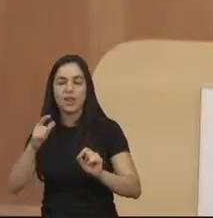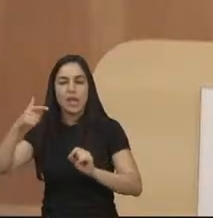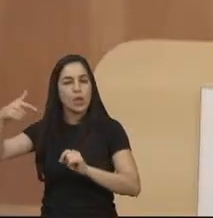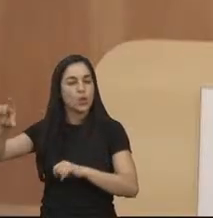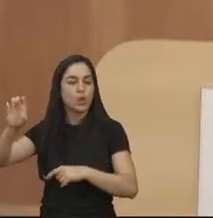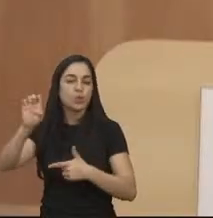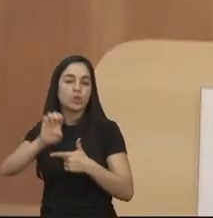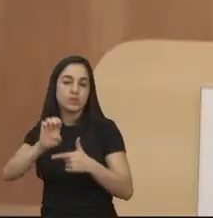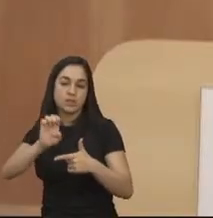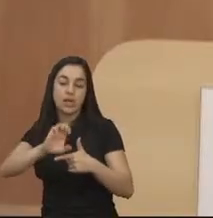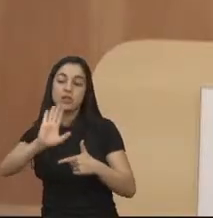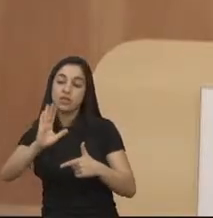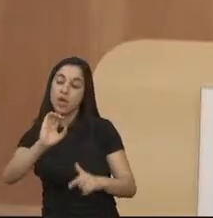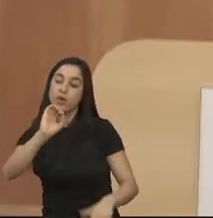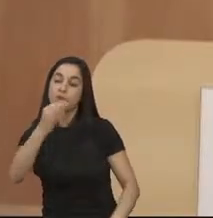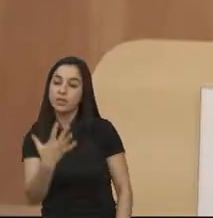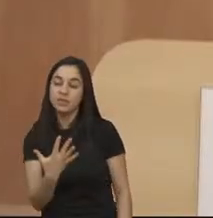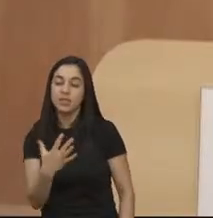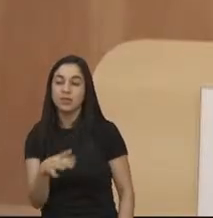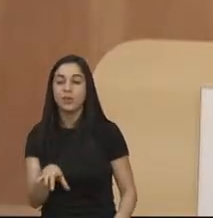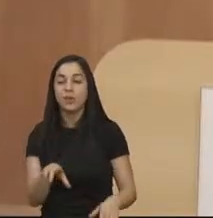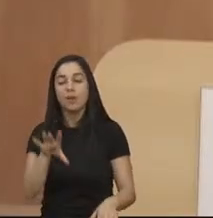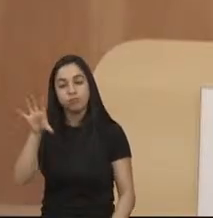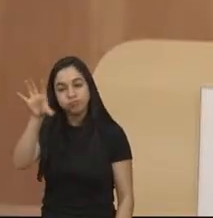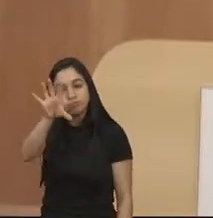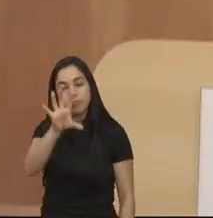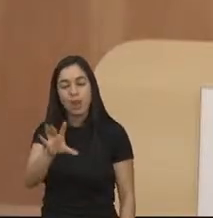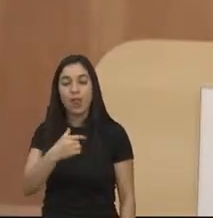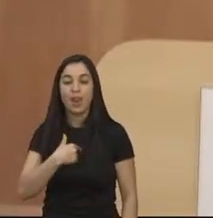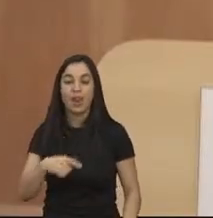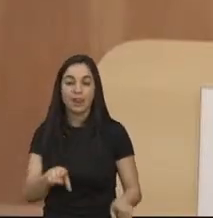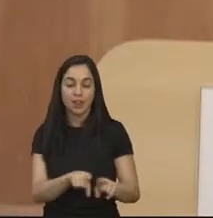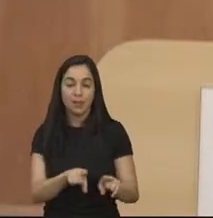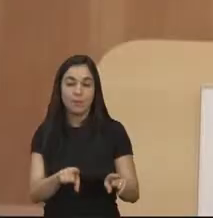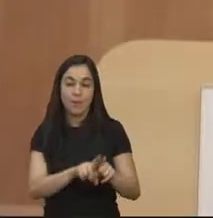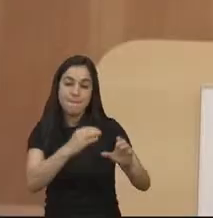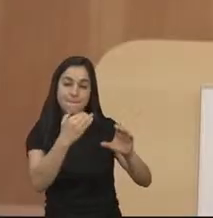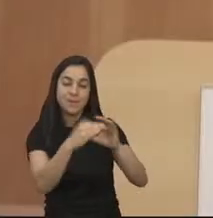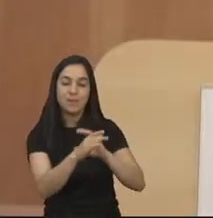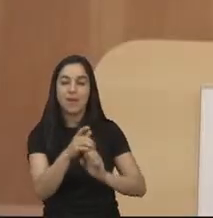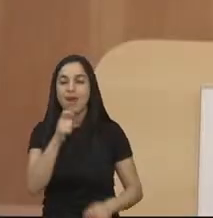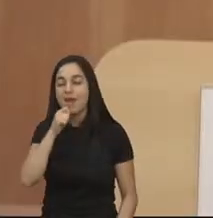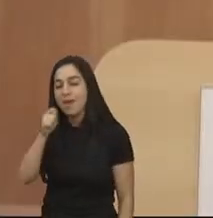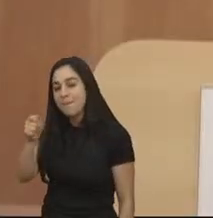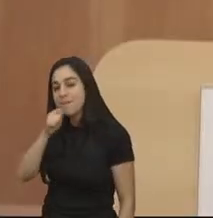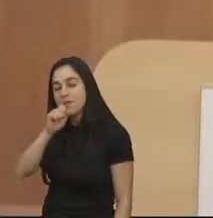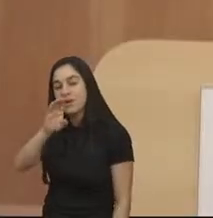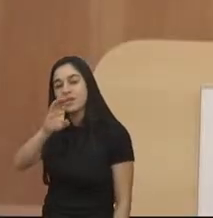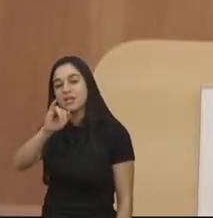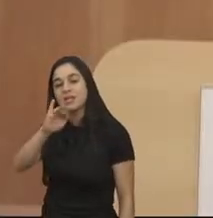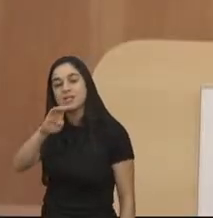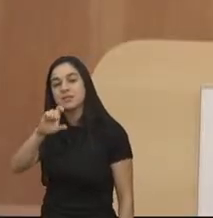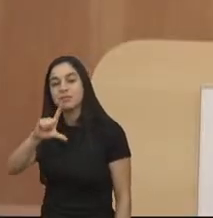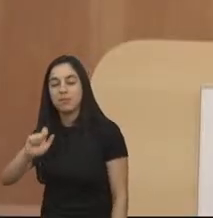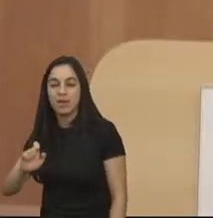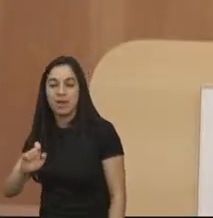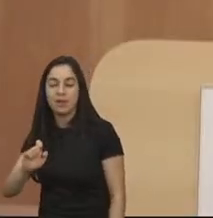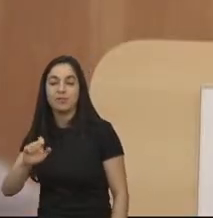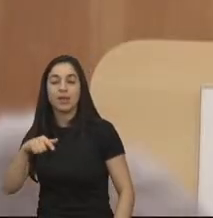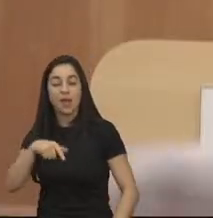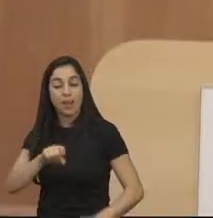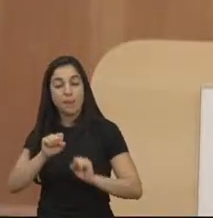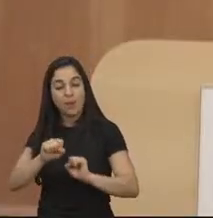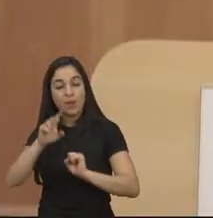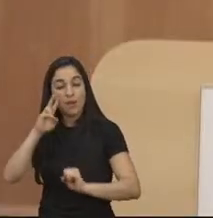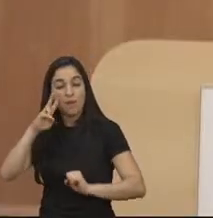e já está acontecendo. Até mandei essa publicação para a nossa querida repórter aqui, Cibele, para que ela visse. Eu